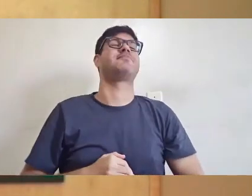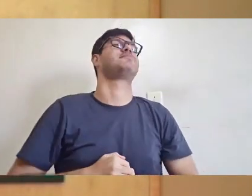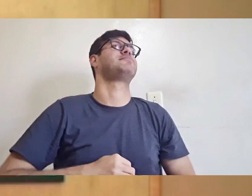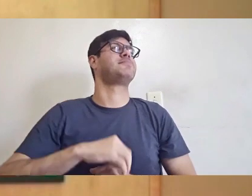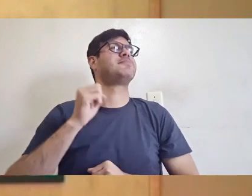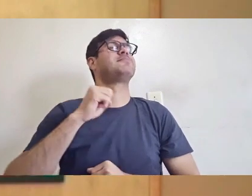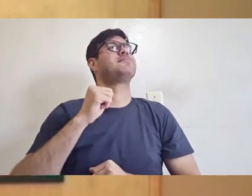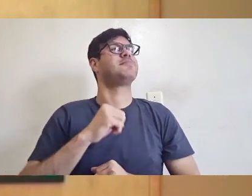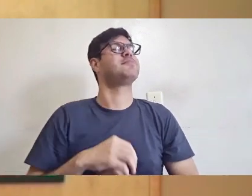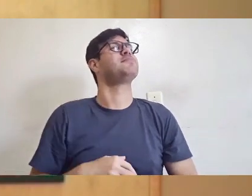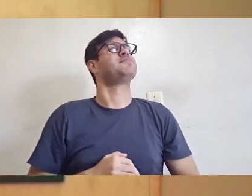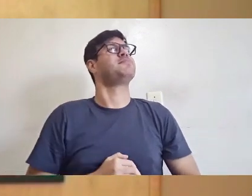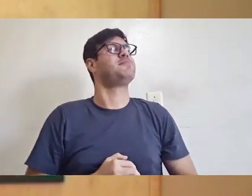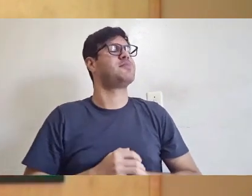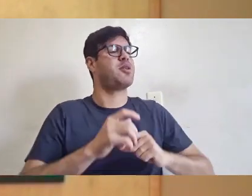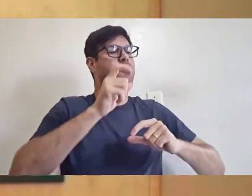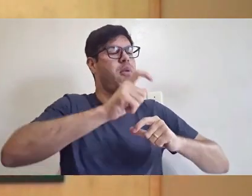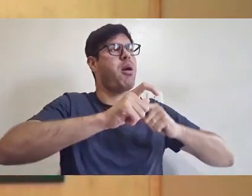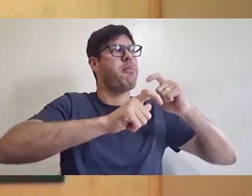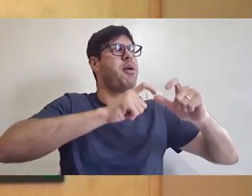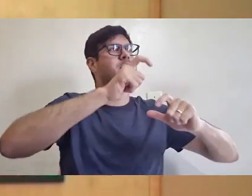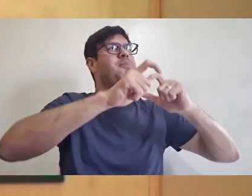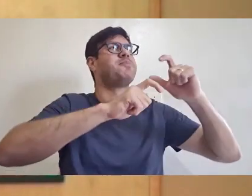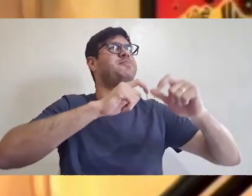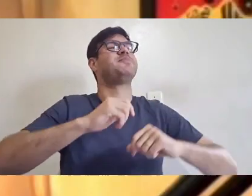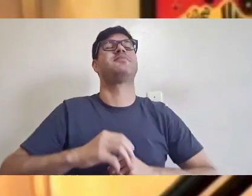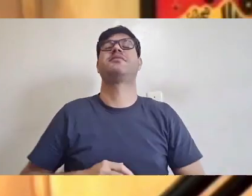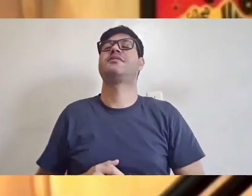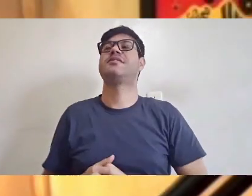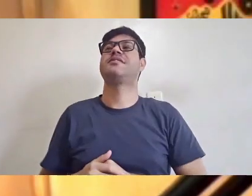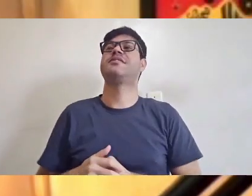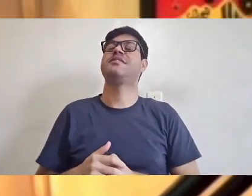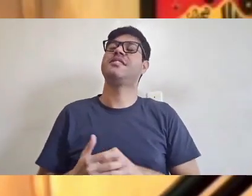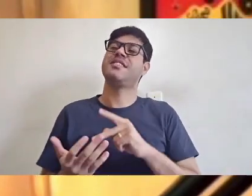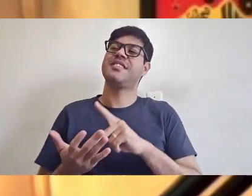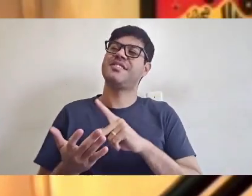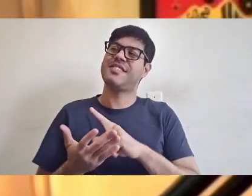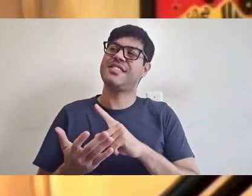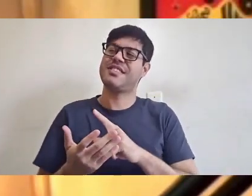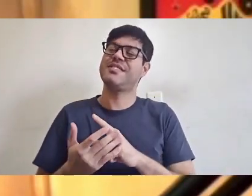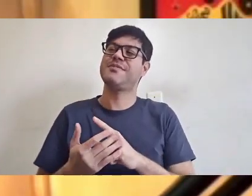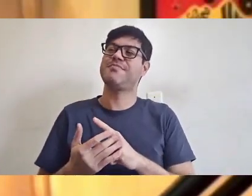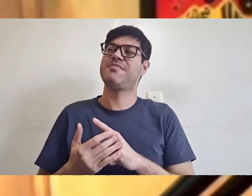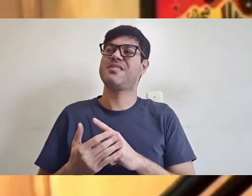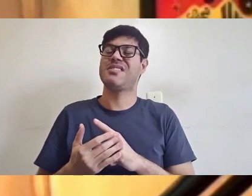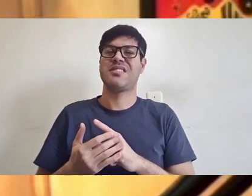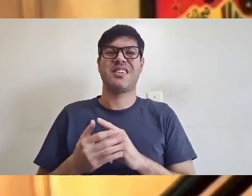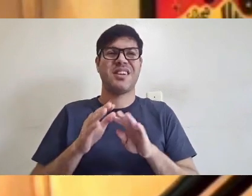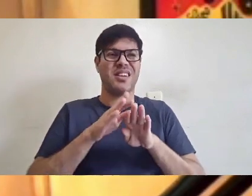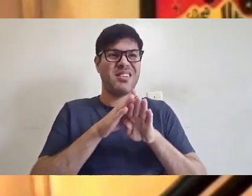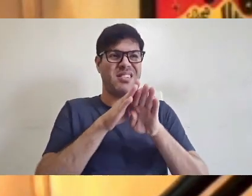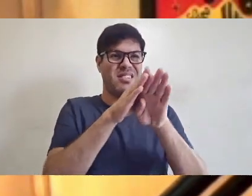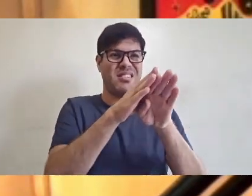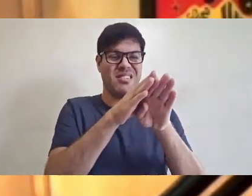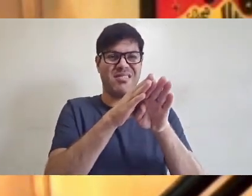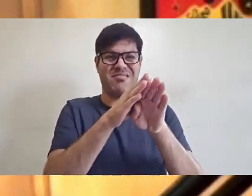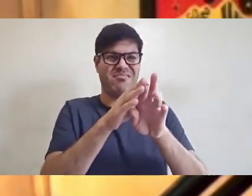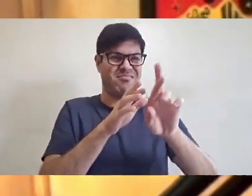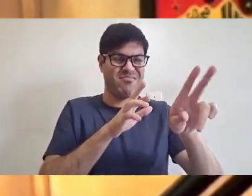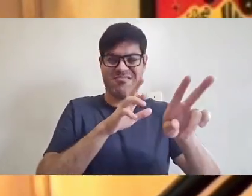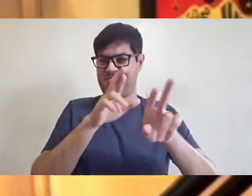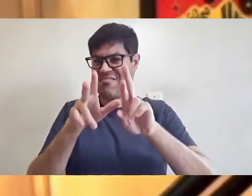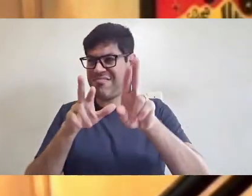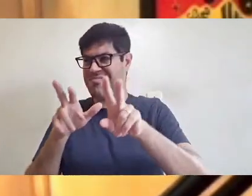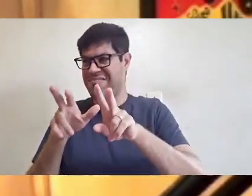mosaico, né? Então, a gente vai a outras cidades que vê que tem a calçada cada um de um jeito, é feio. Exato. Aqui é bonito, aqui é bonito. Bom, deixa eu